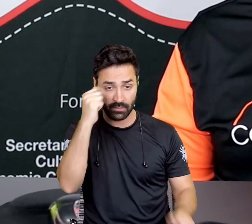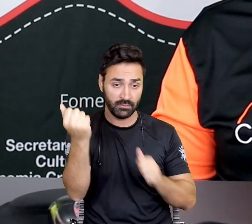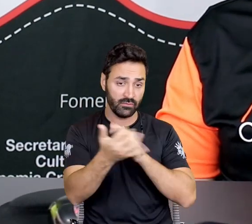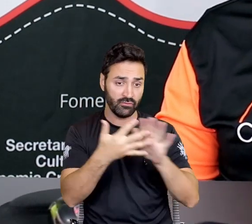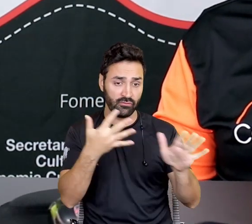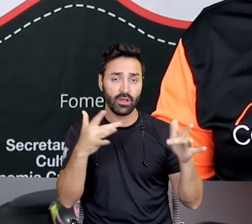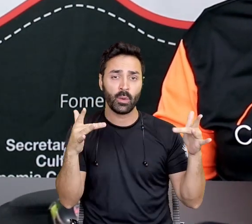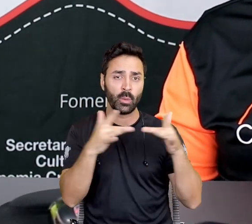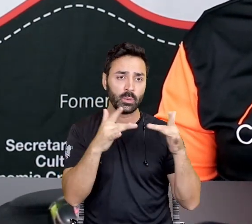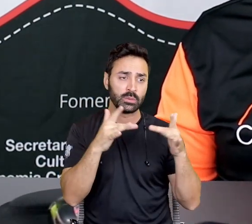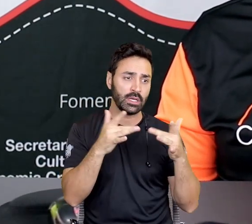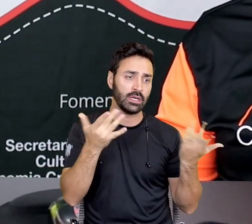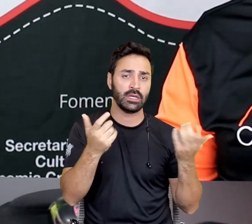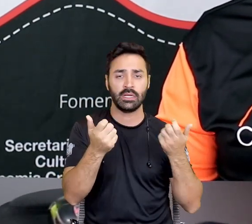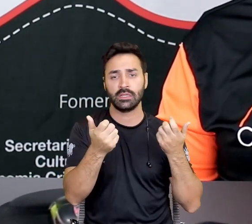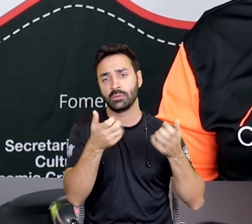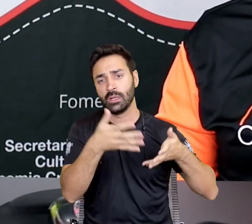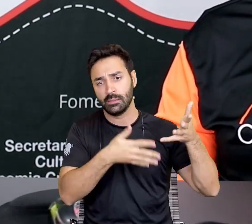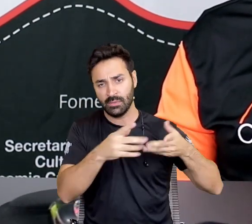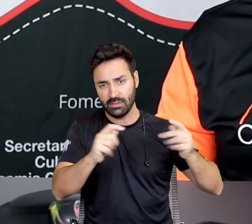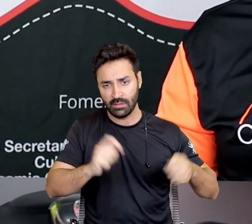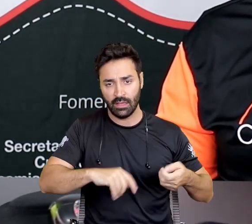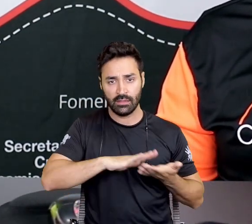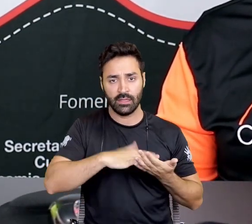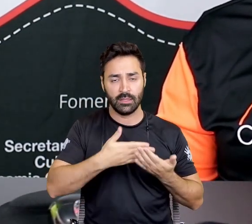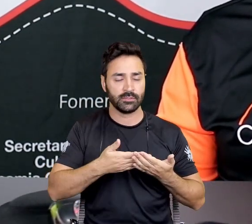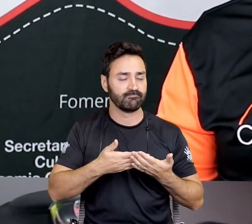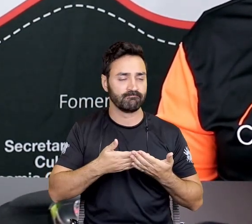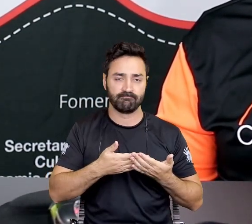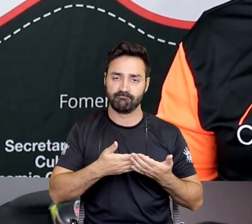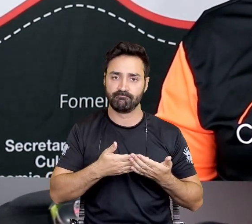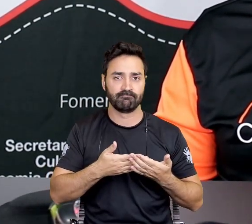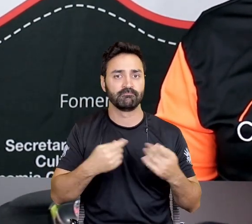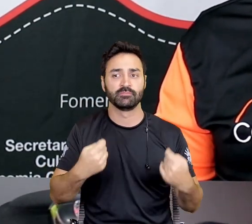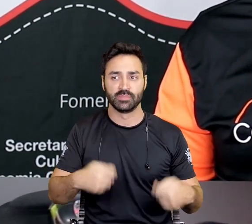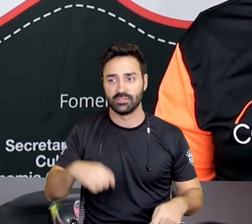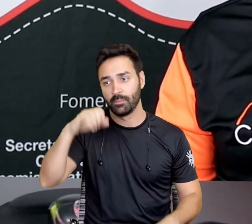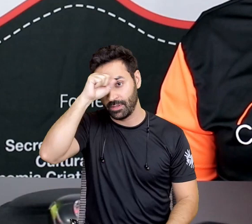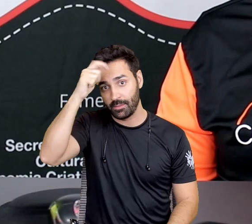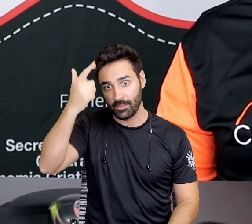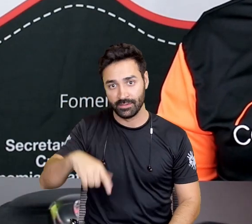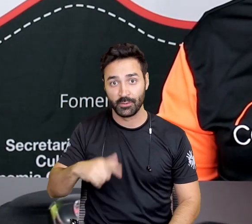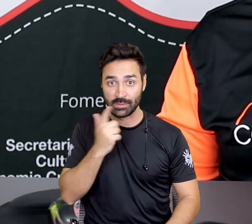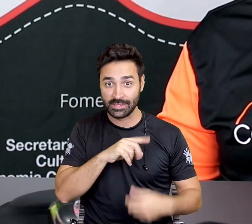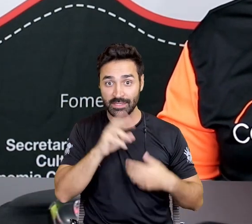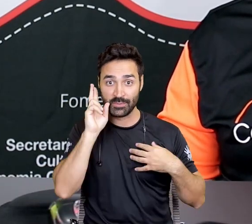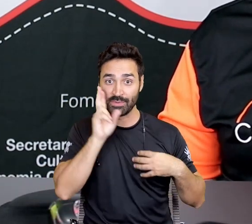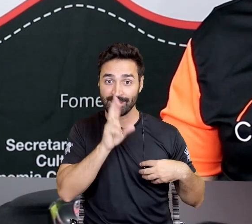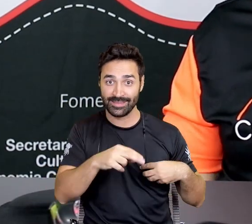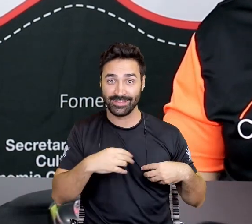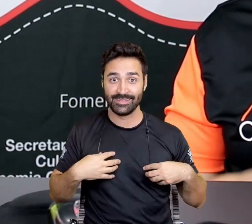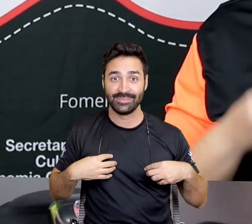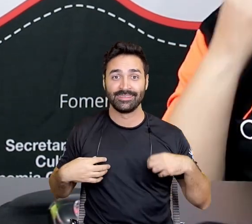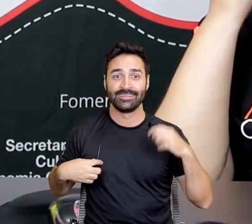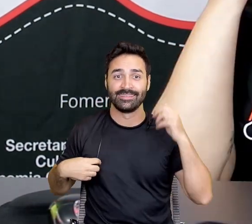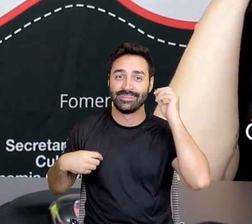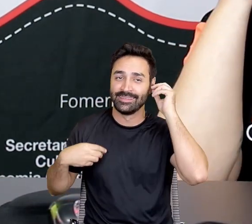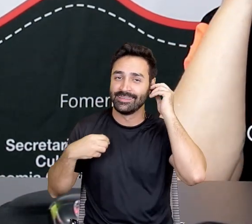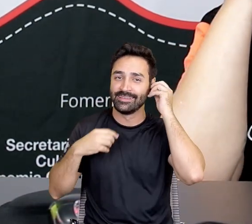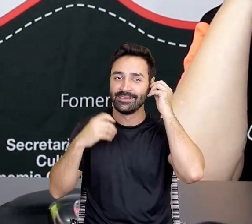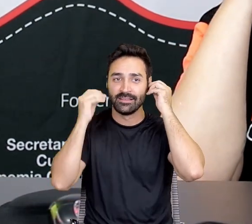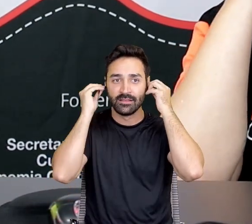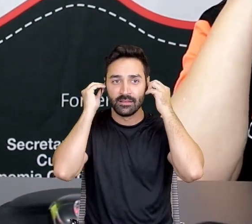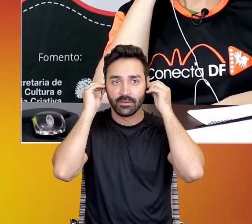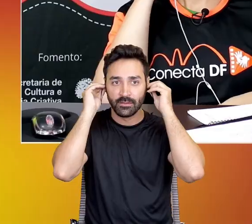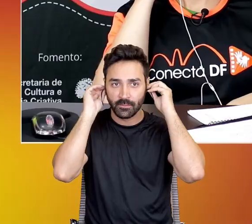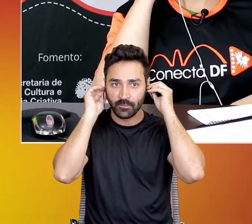estar em contato ou aprender uma língua. Certo? Respondi, João? Respondeu sim,